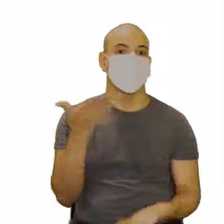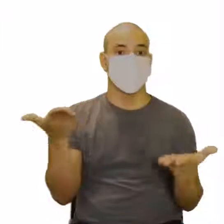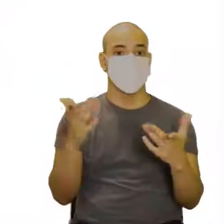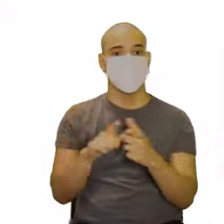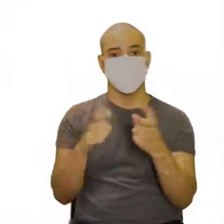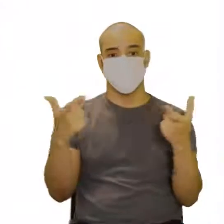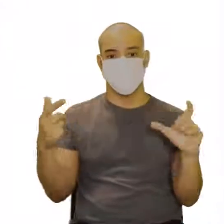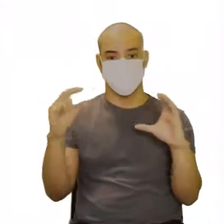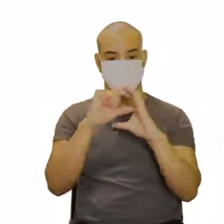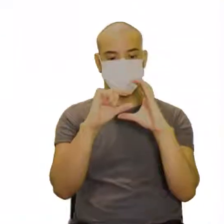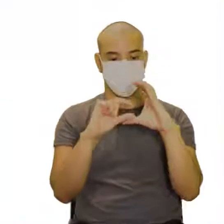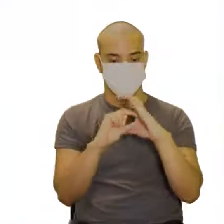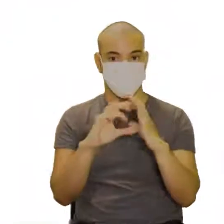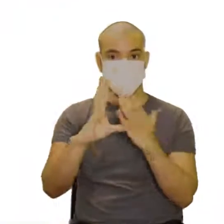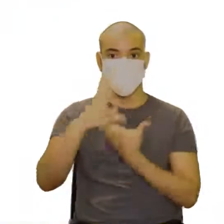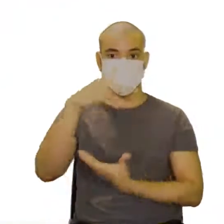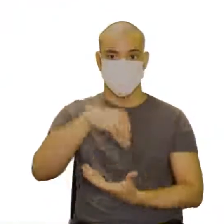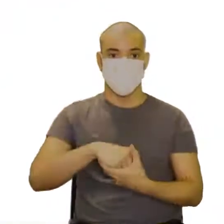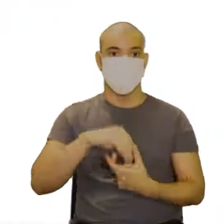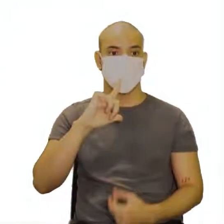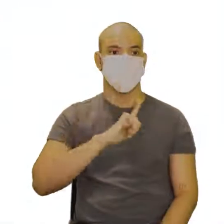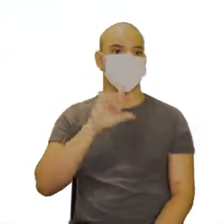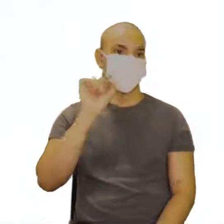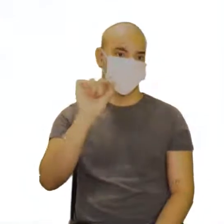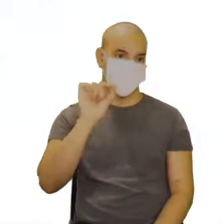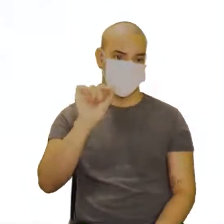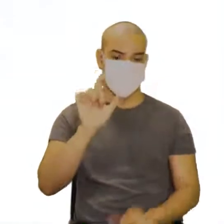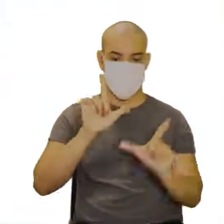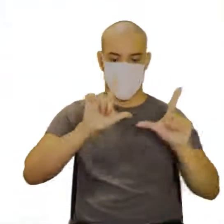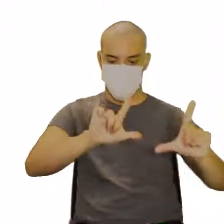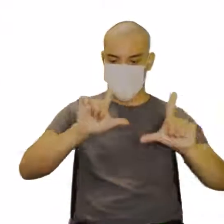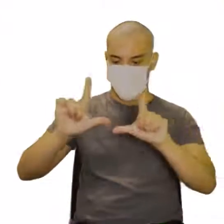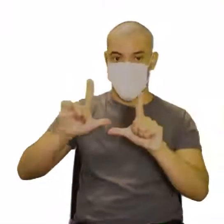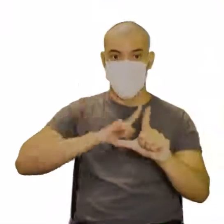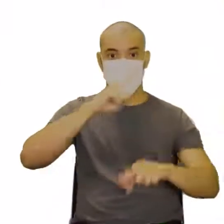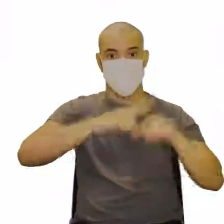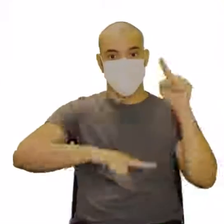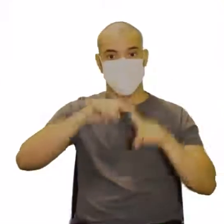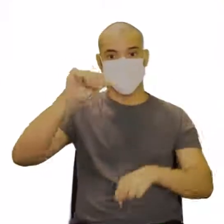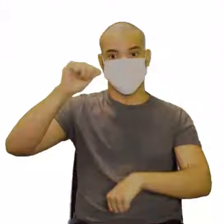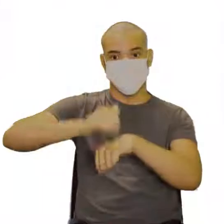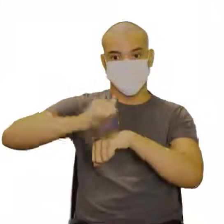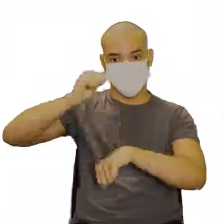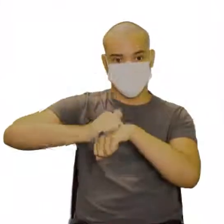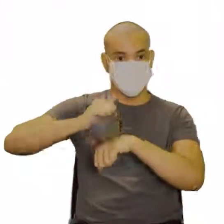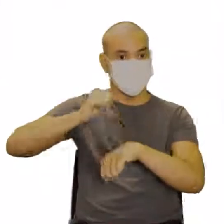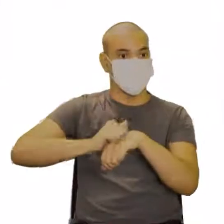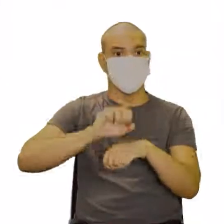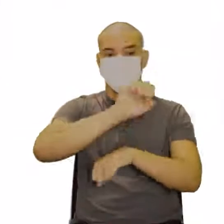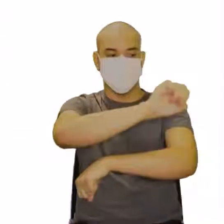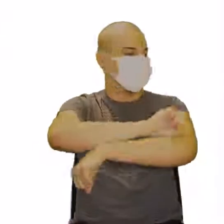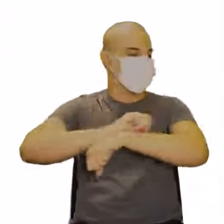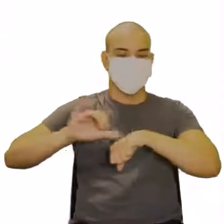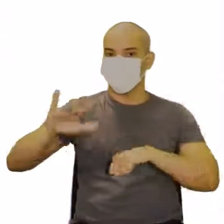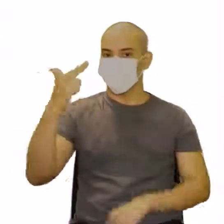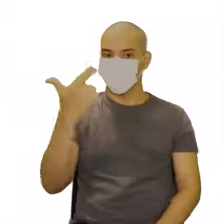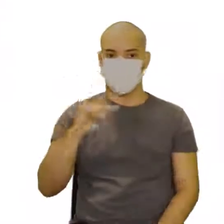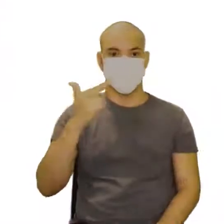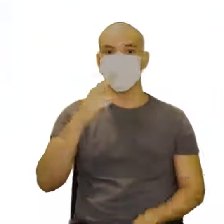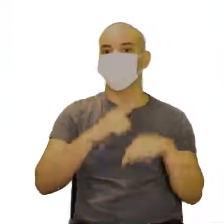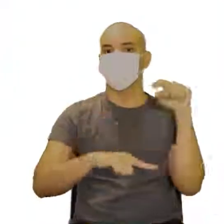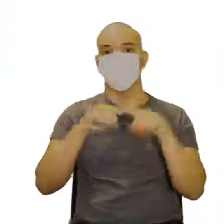maioria dos capacitores, contém entre suas placas um material sólido, não condutor, que é o nosso